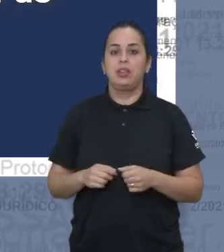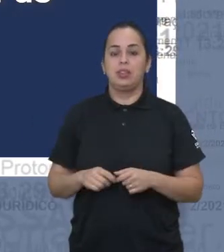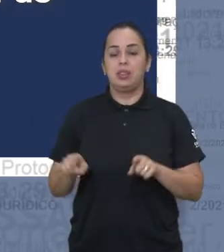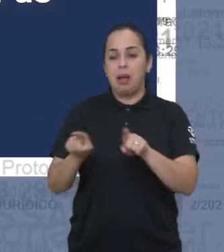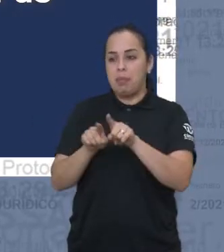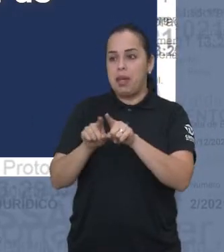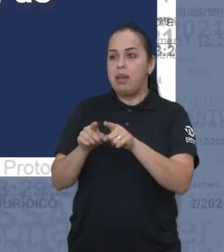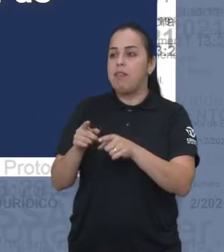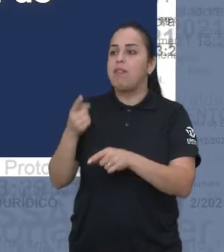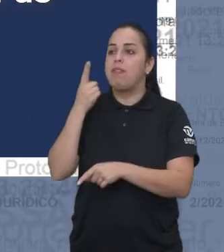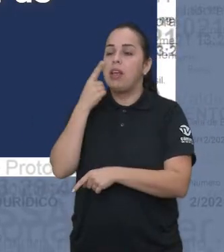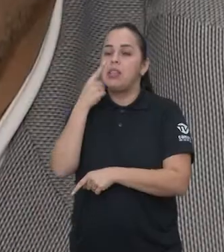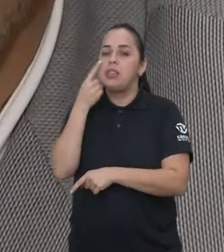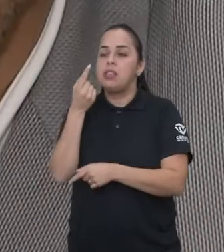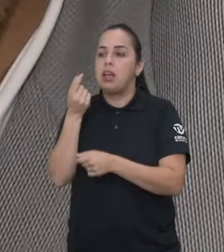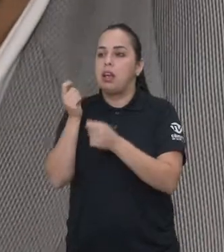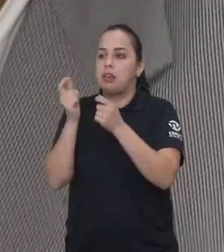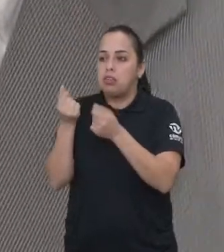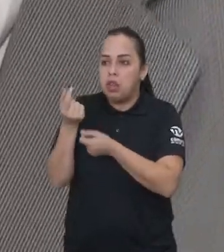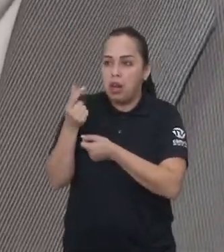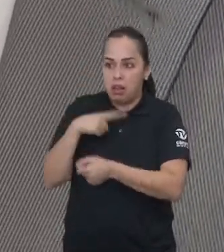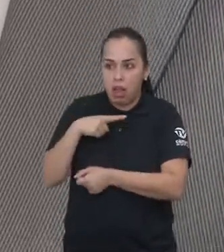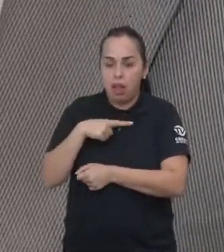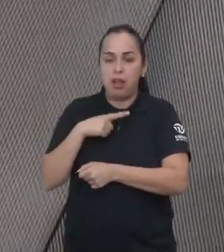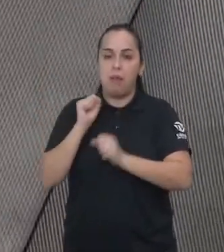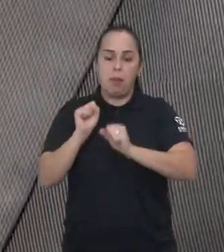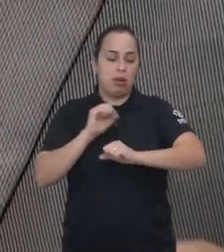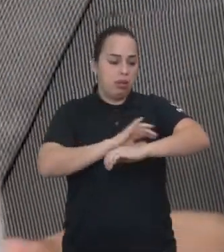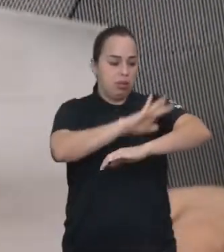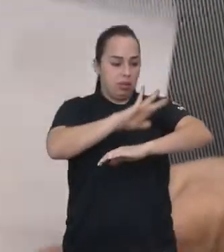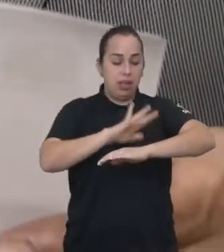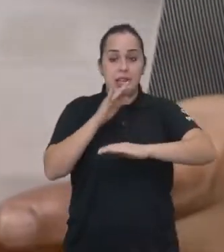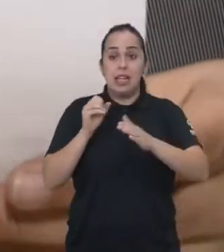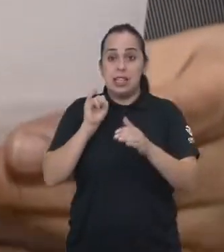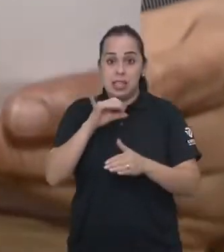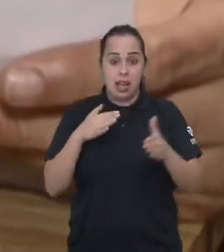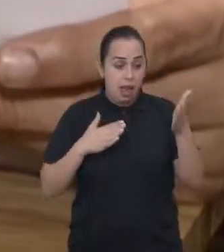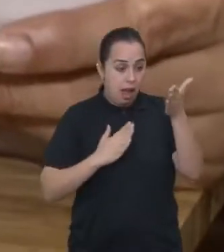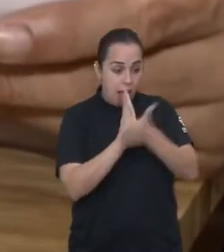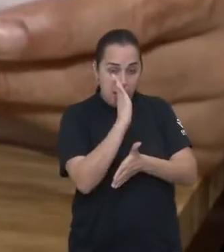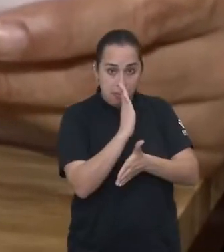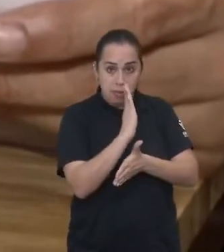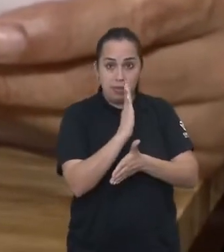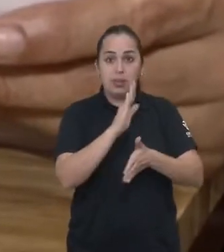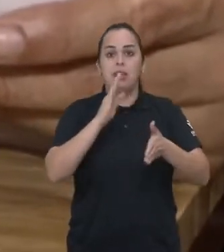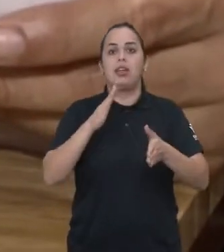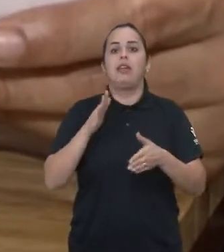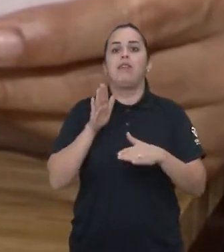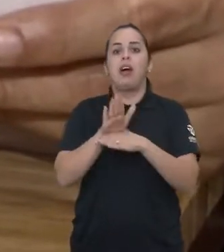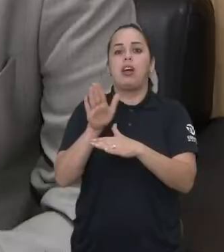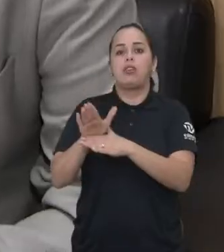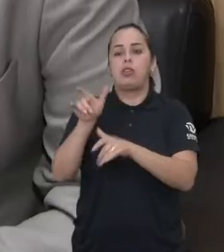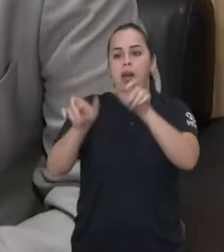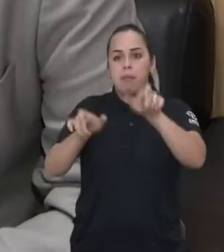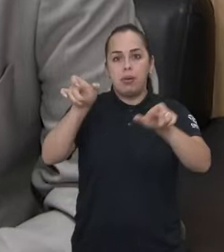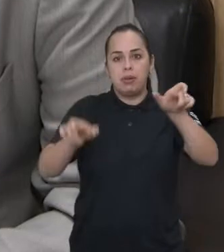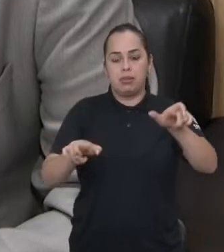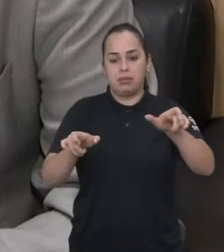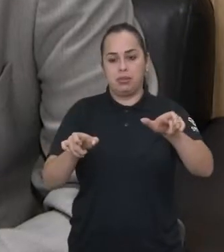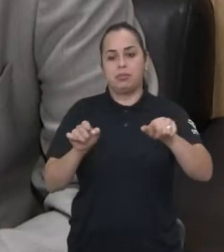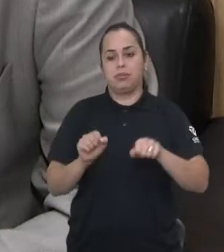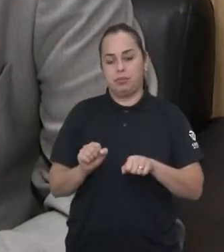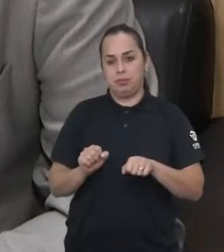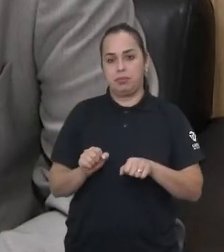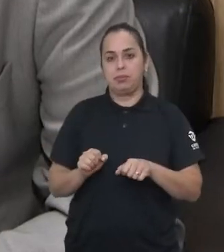com a disponibilidade financeira segundo o parlamentar se aprovada a medida vai preservar vidas ele